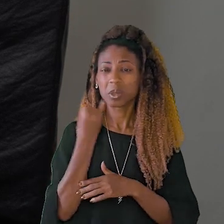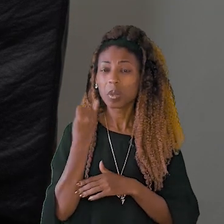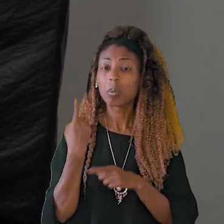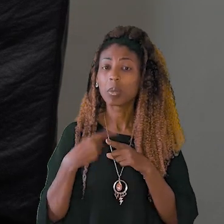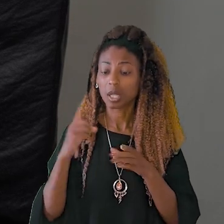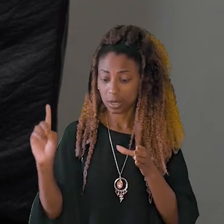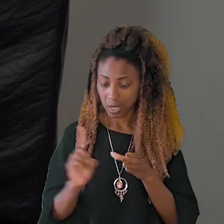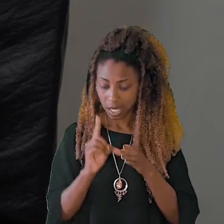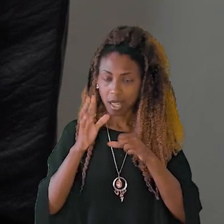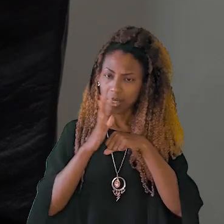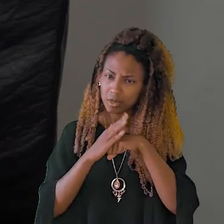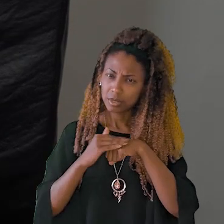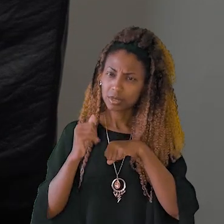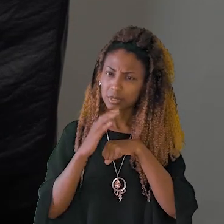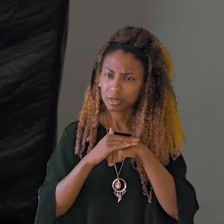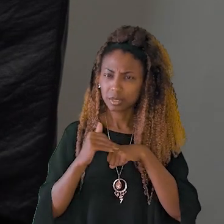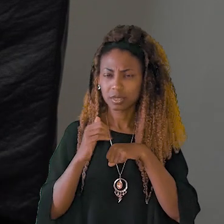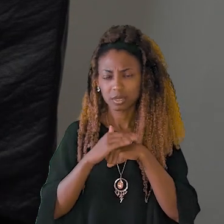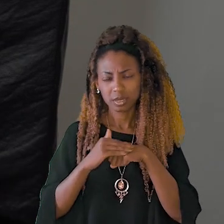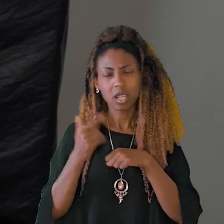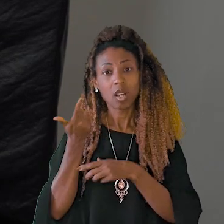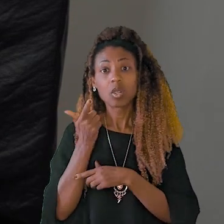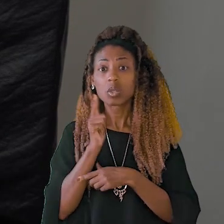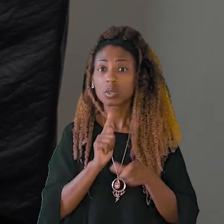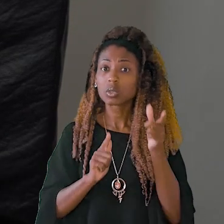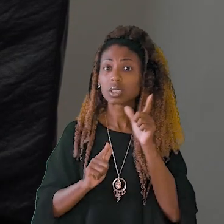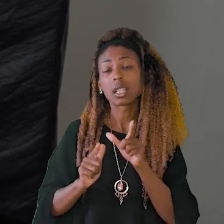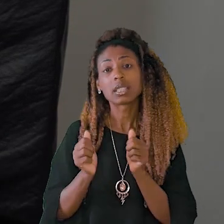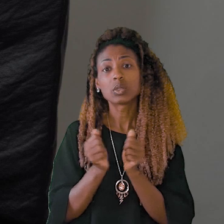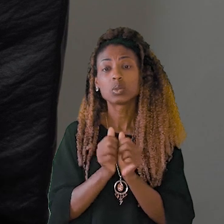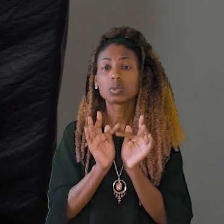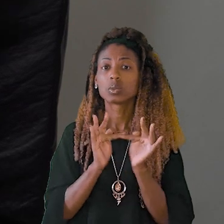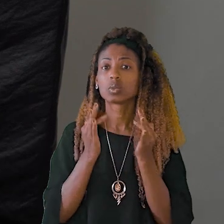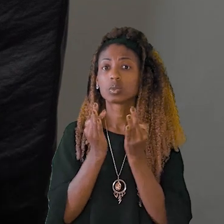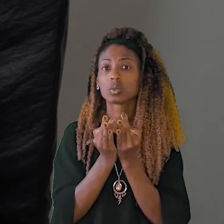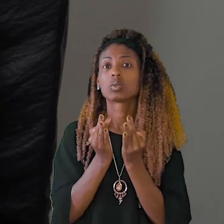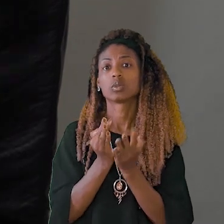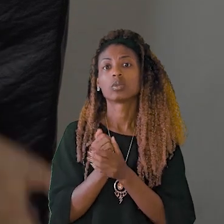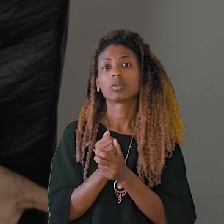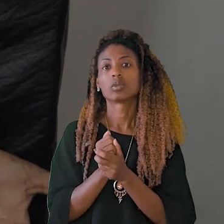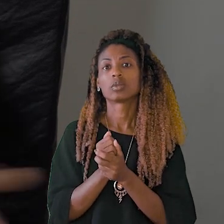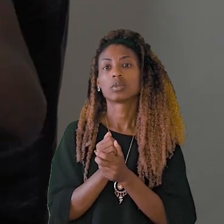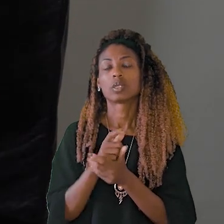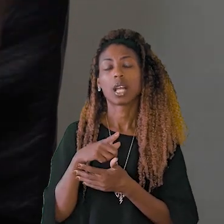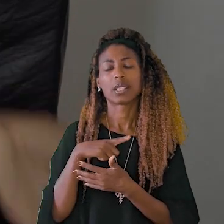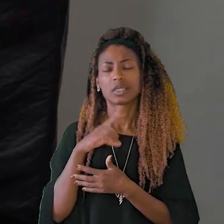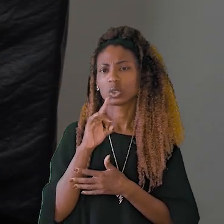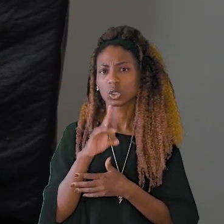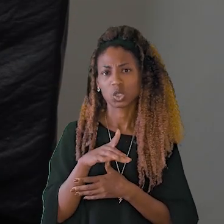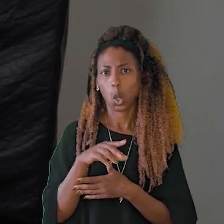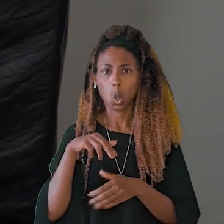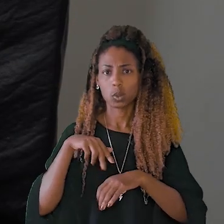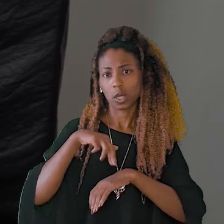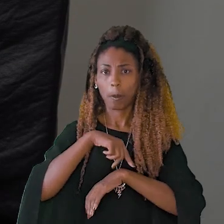acolhimento, né? Onde a gente consegue ser quem a gente quiser ser e a gente consegue também estar em família, né? Além dos bailes, do close, que muita gente acha que é só o close, mas